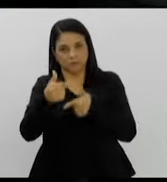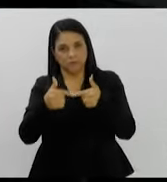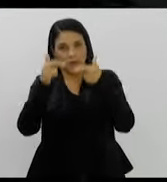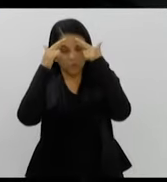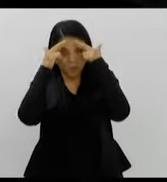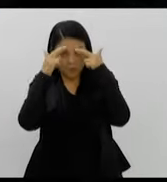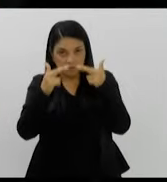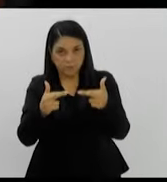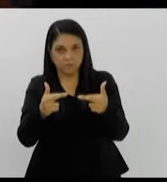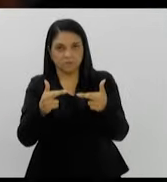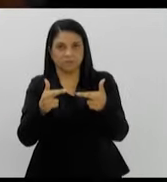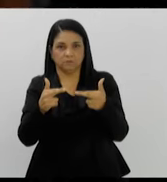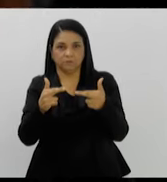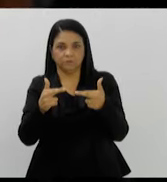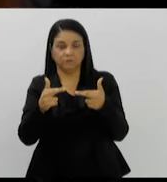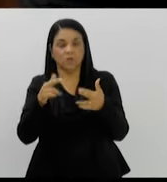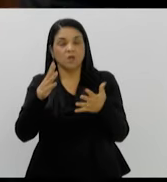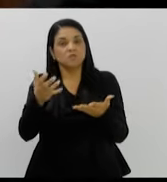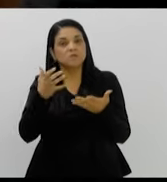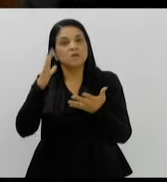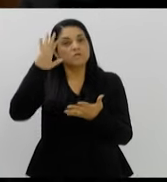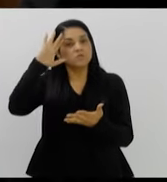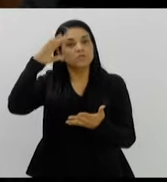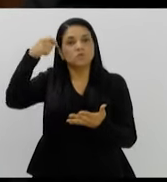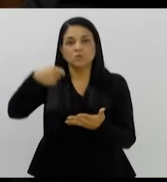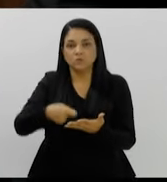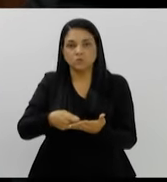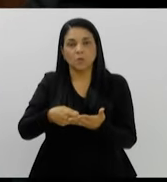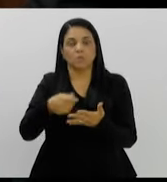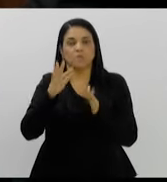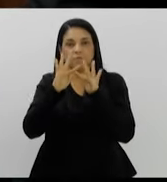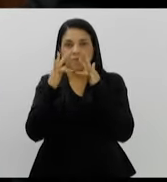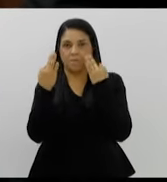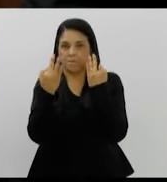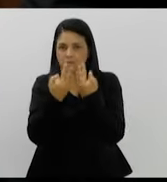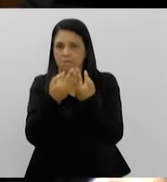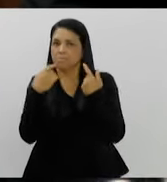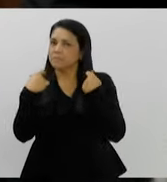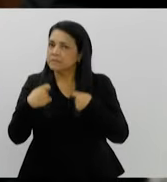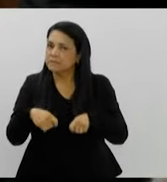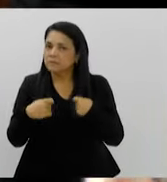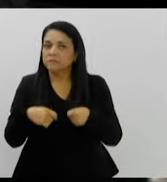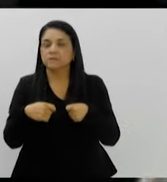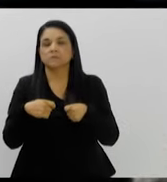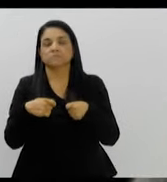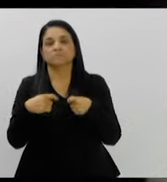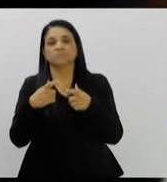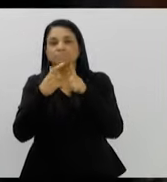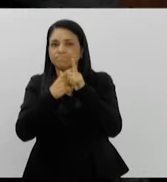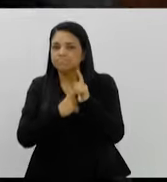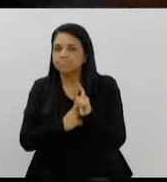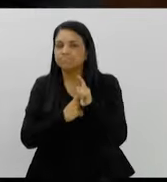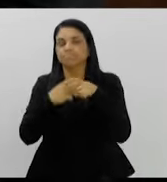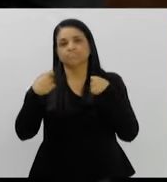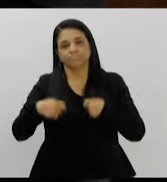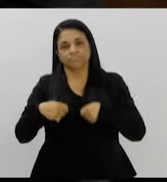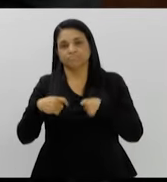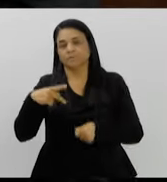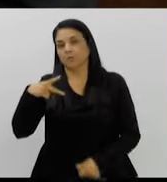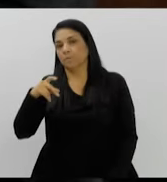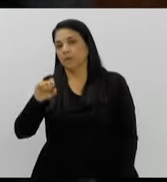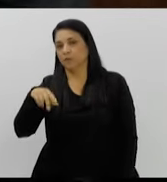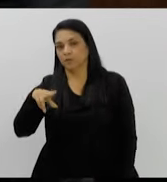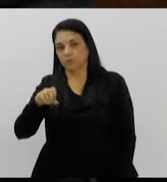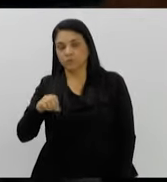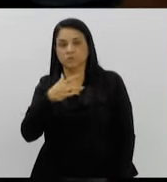respeitosa que a gente quer uma solução para essas famílias que dependem do plano de saúde para cuidar dos seus filhos nós mostramos